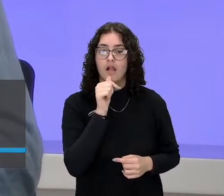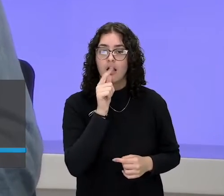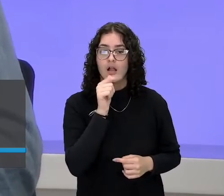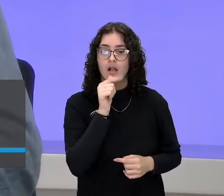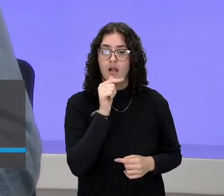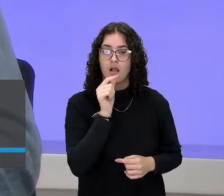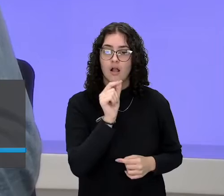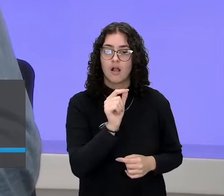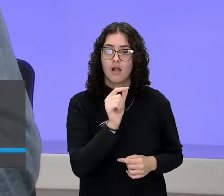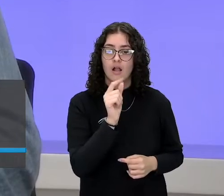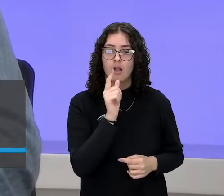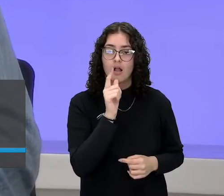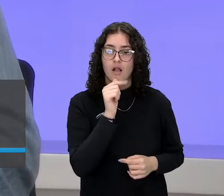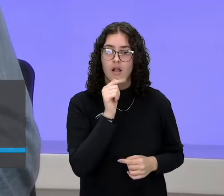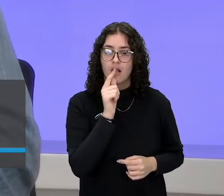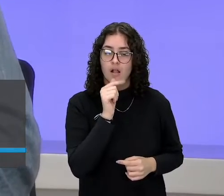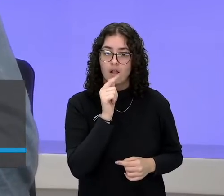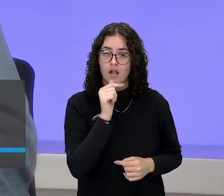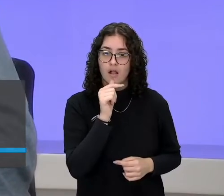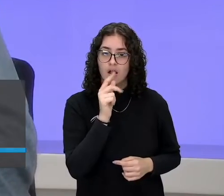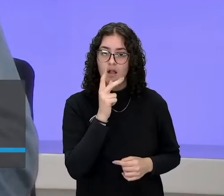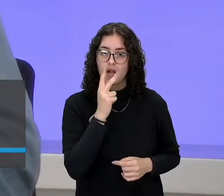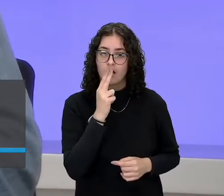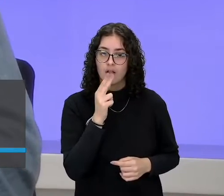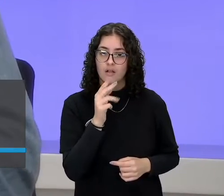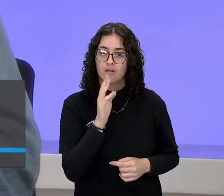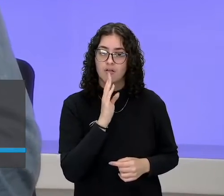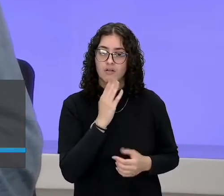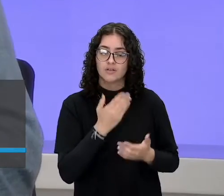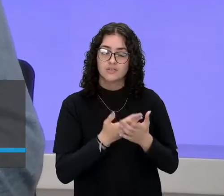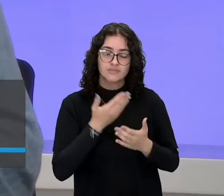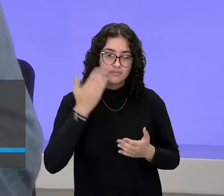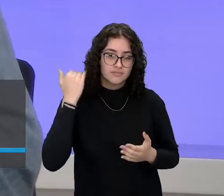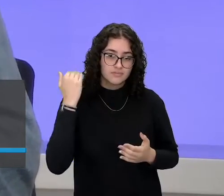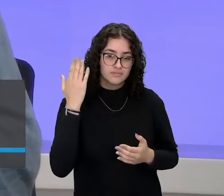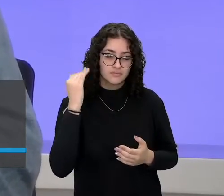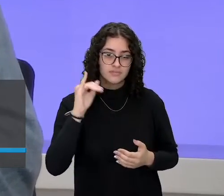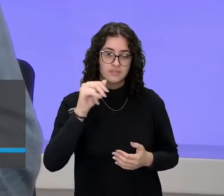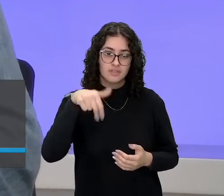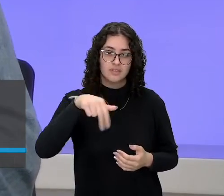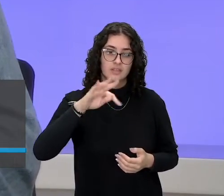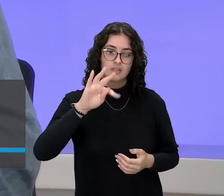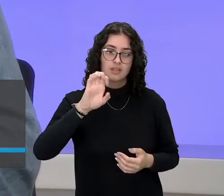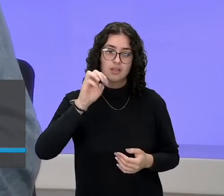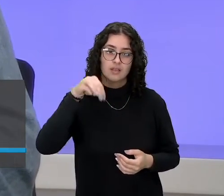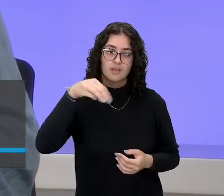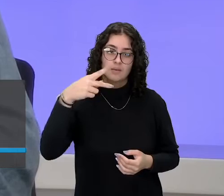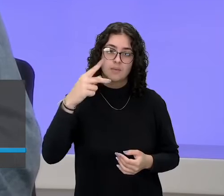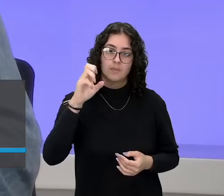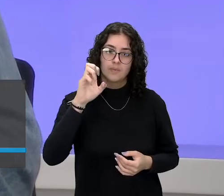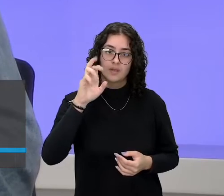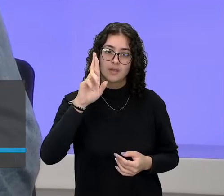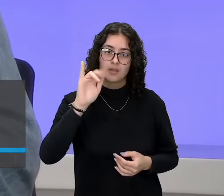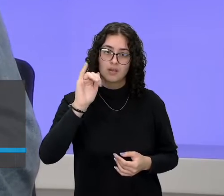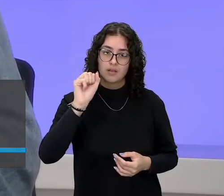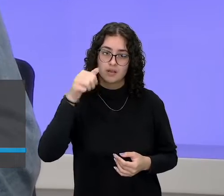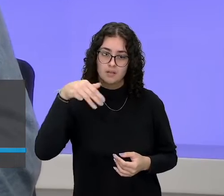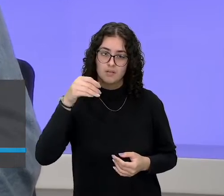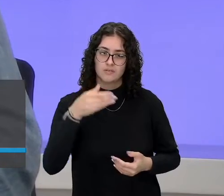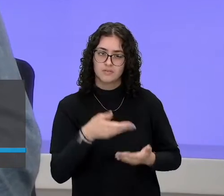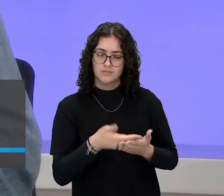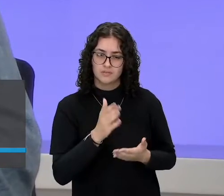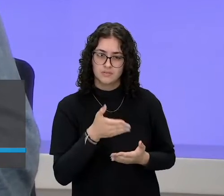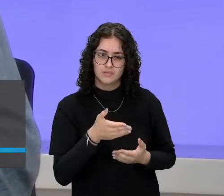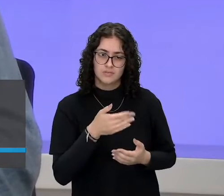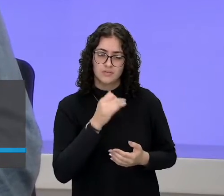foi escoando esse processo de intemperismo que a gente estudou e que vocês estudaram em outros aprofundamentos.